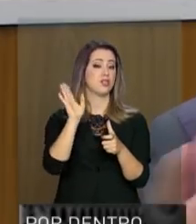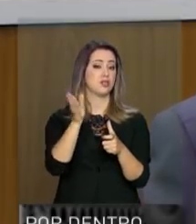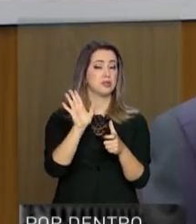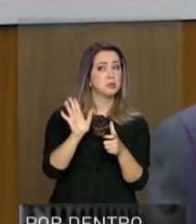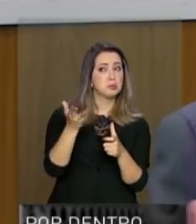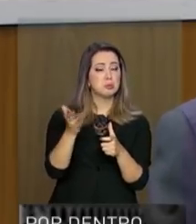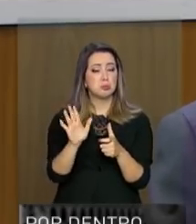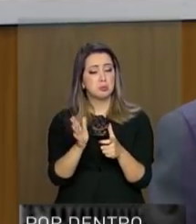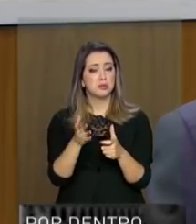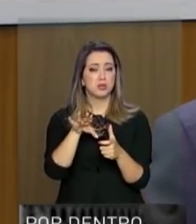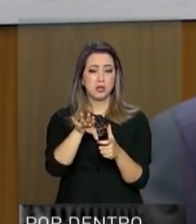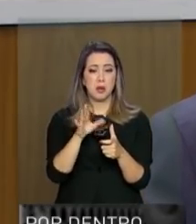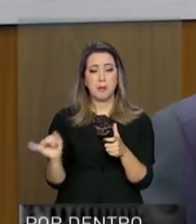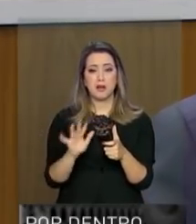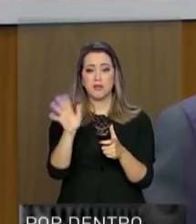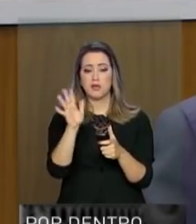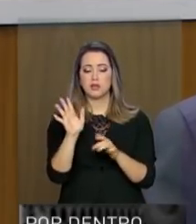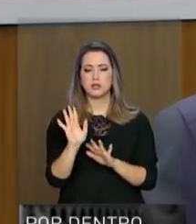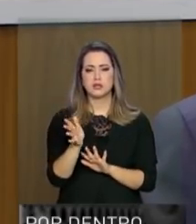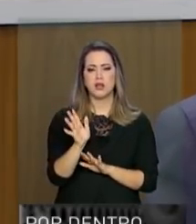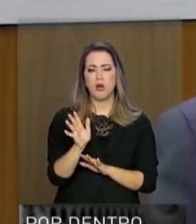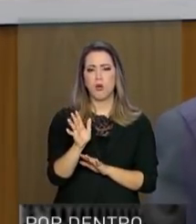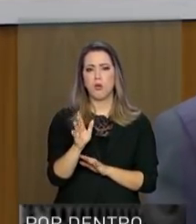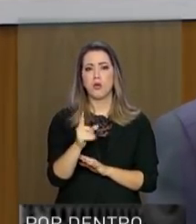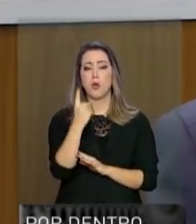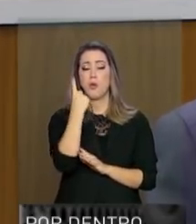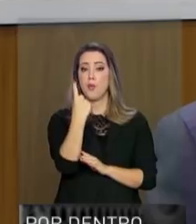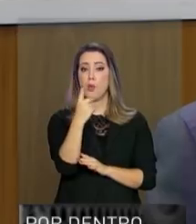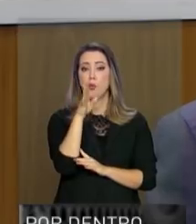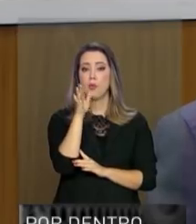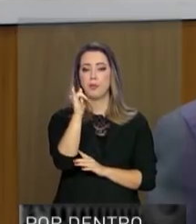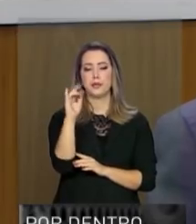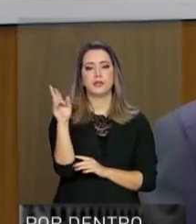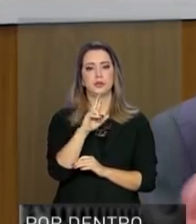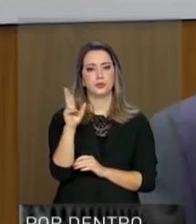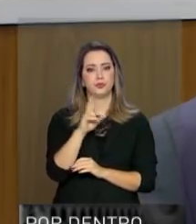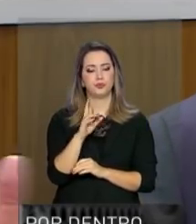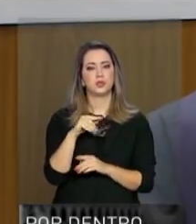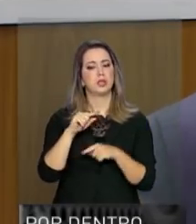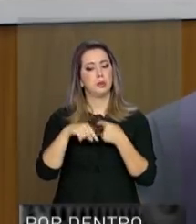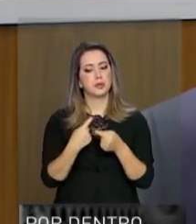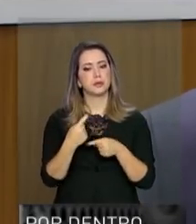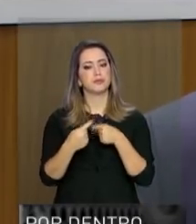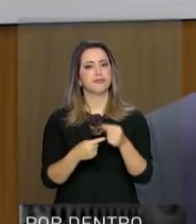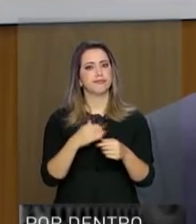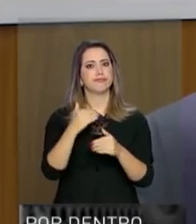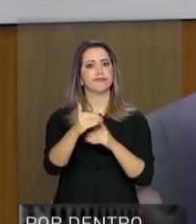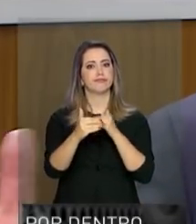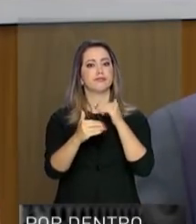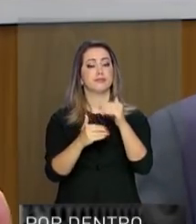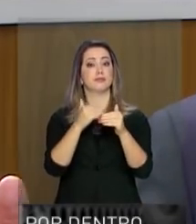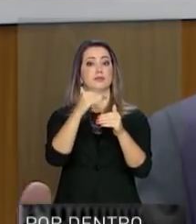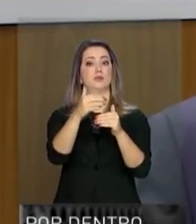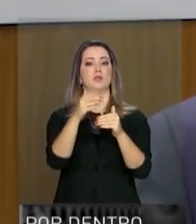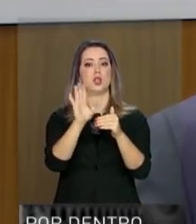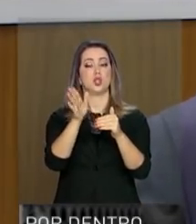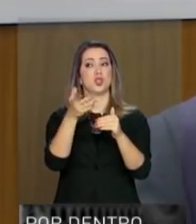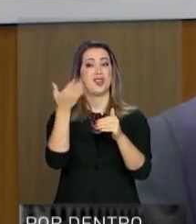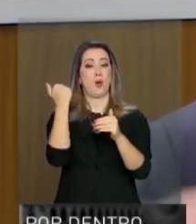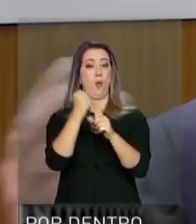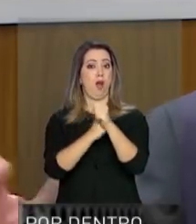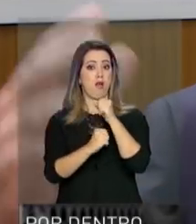faixa, atualizando ali pela inflação, na faixa de R$1 bilhão. Foi crescendo, crescendo, crescendo, crescendo. No ano passado, já